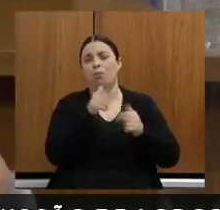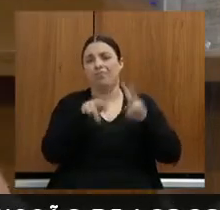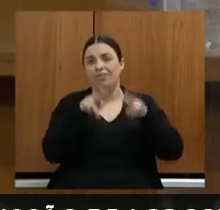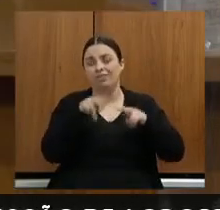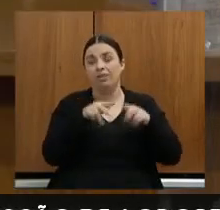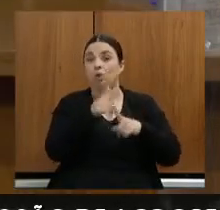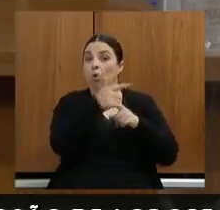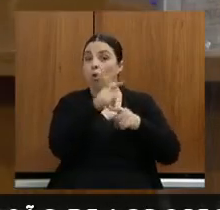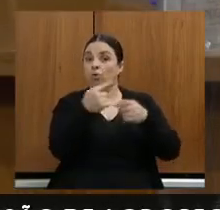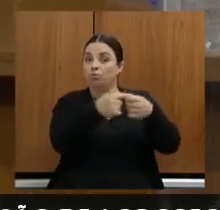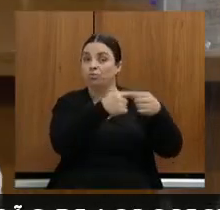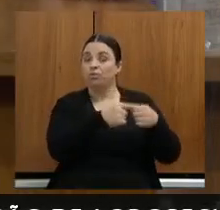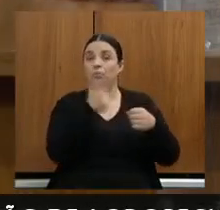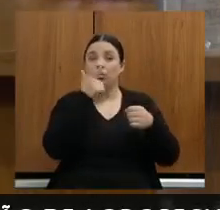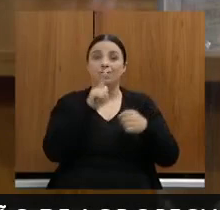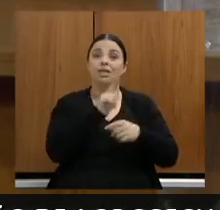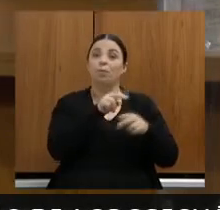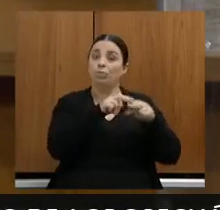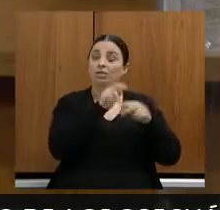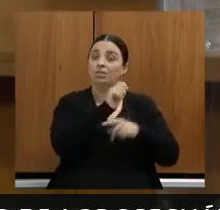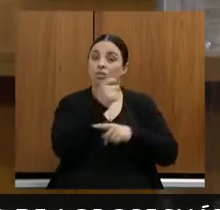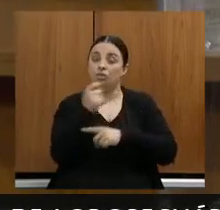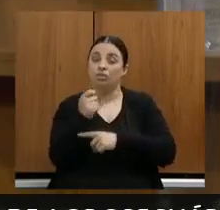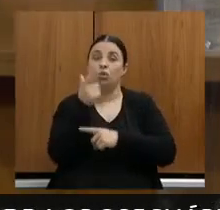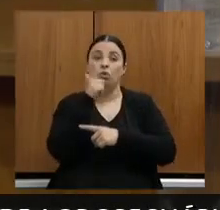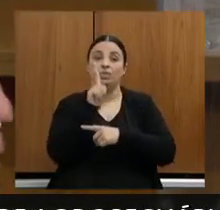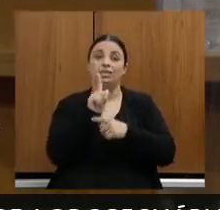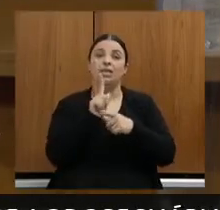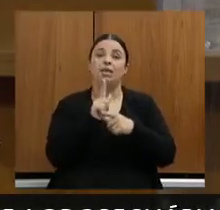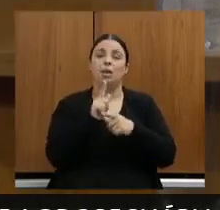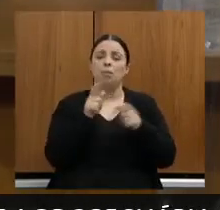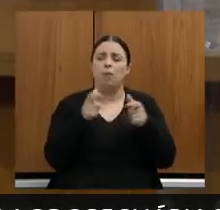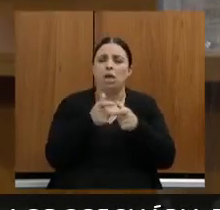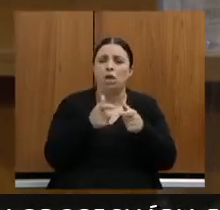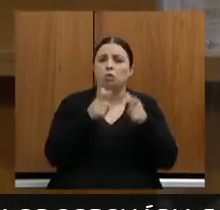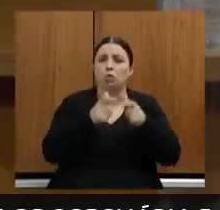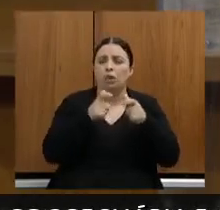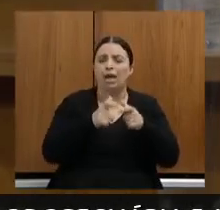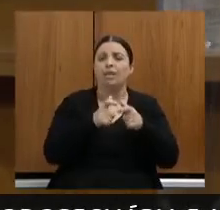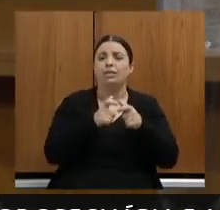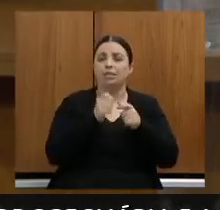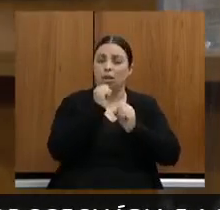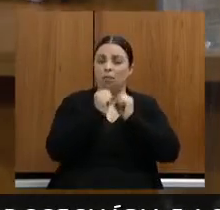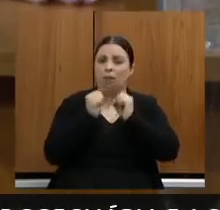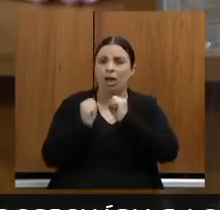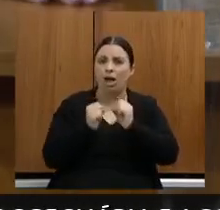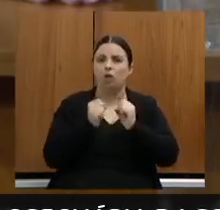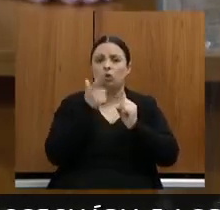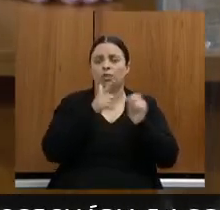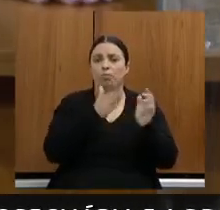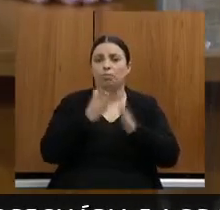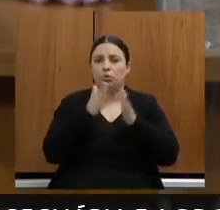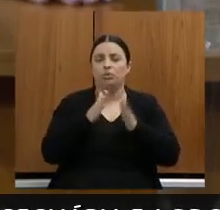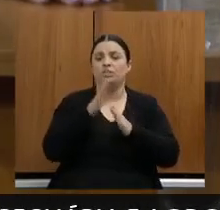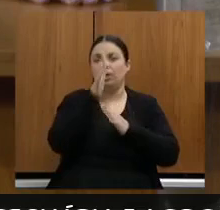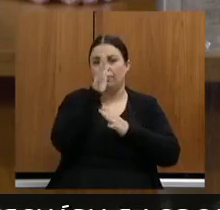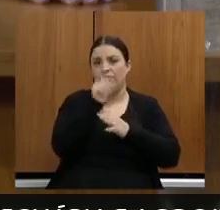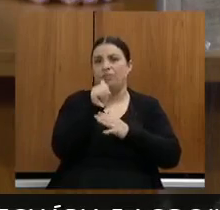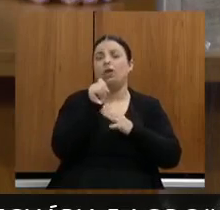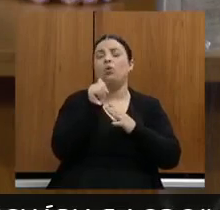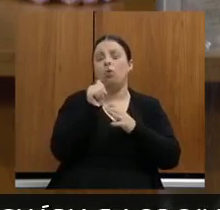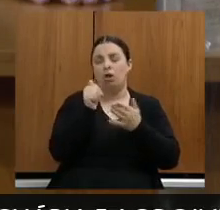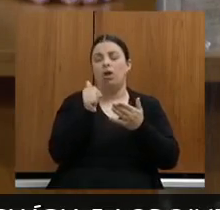através da Associação É criar pequenos frigoríficos de abates de frango caipira vamos ver se isso é possível para ter levado ao